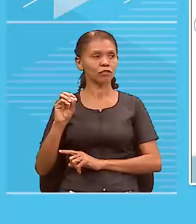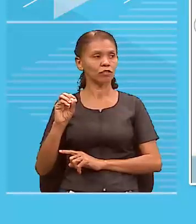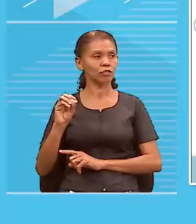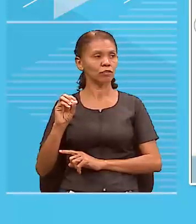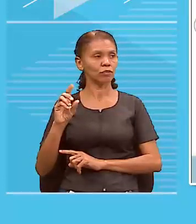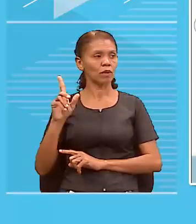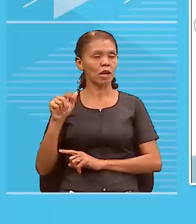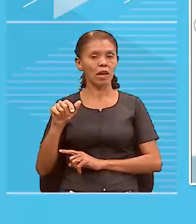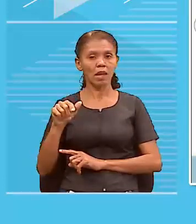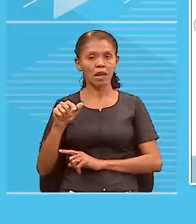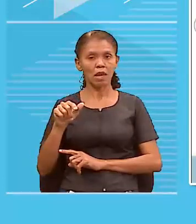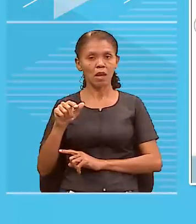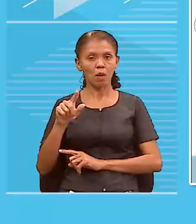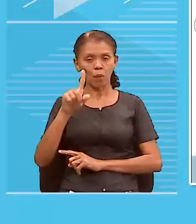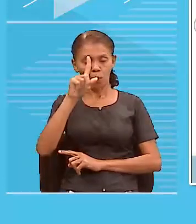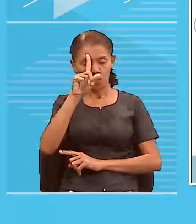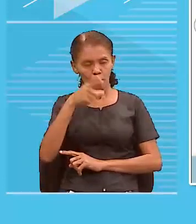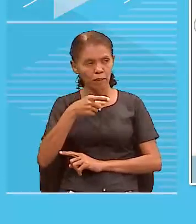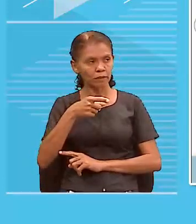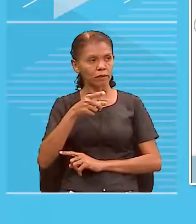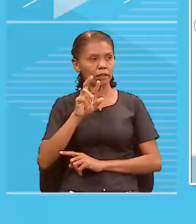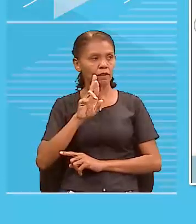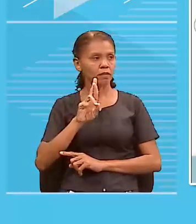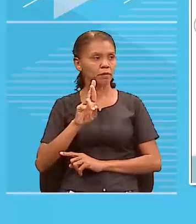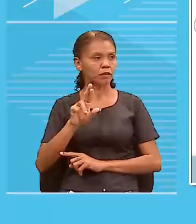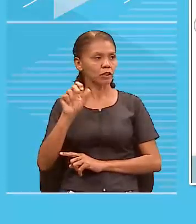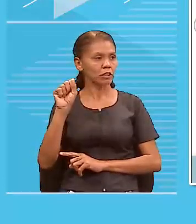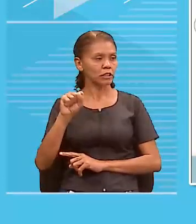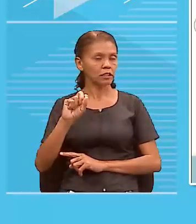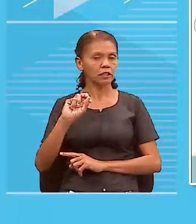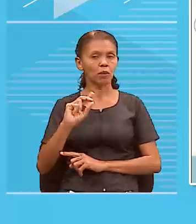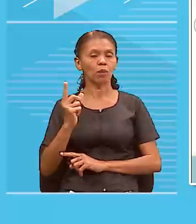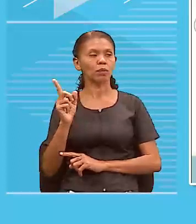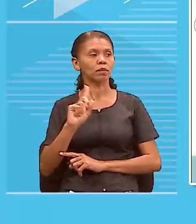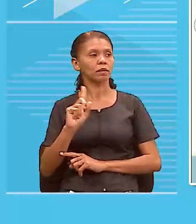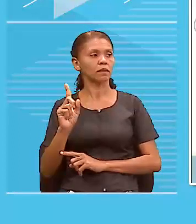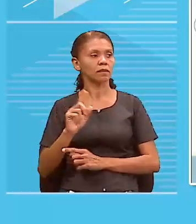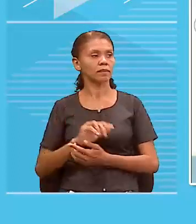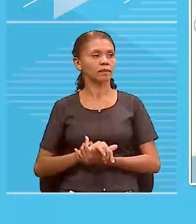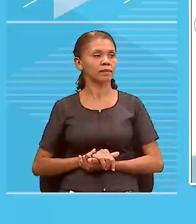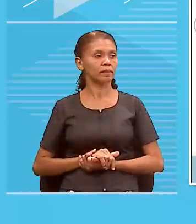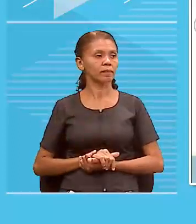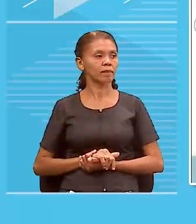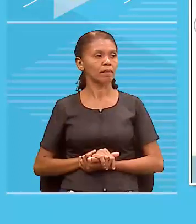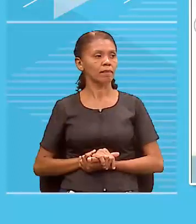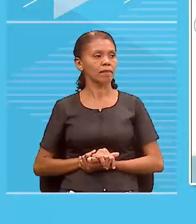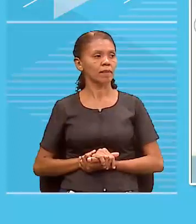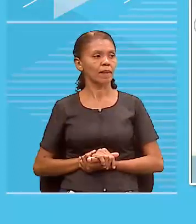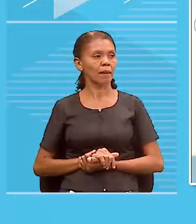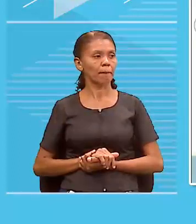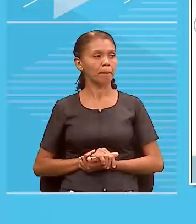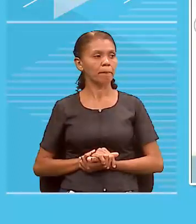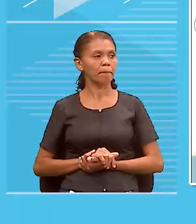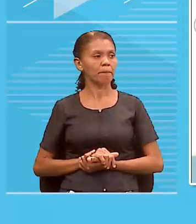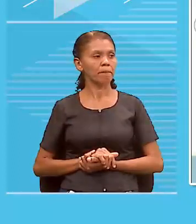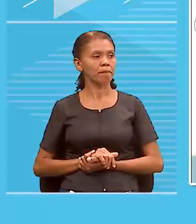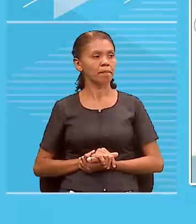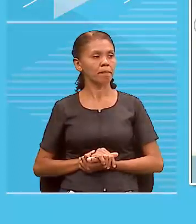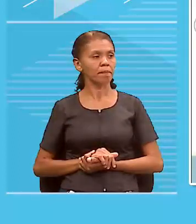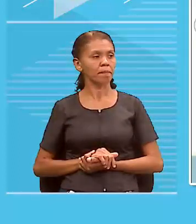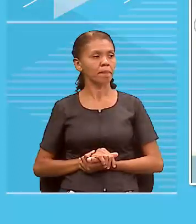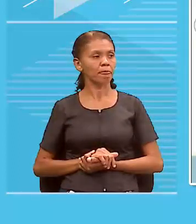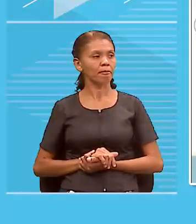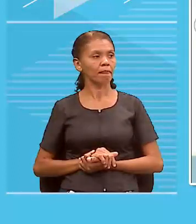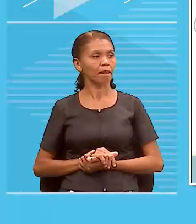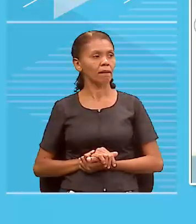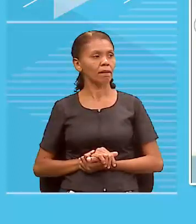não com o verbo no imperativo é sempre usado no passado olha